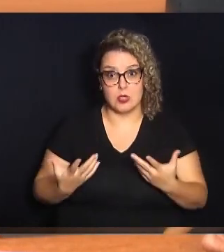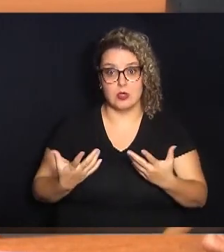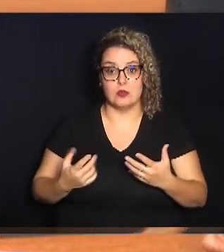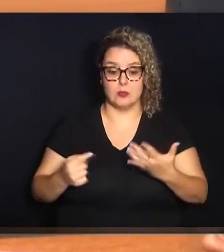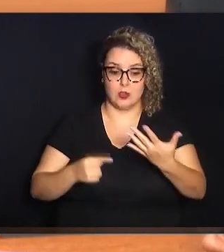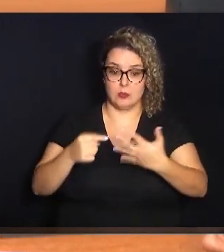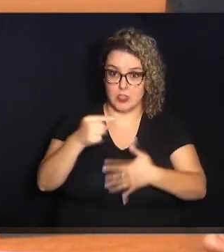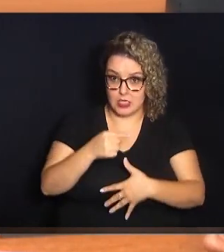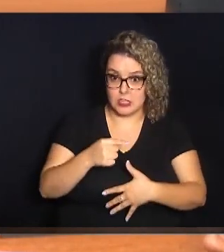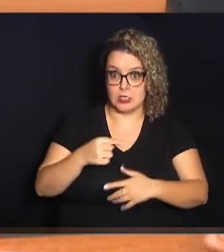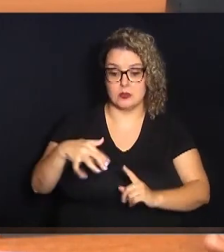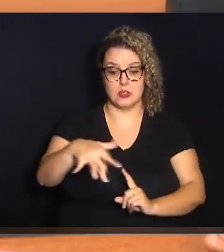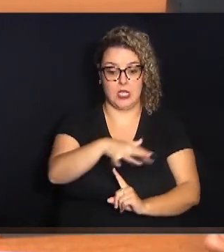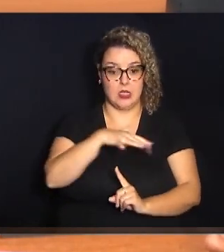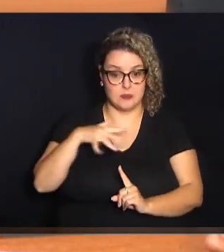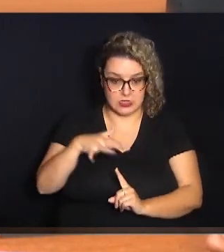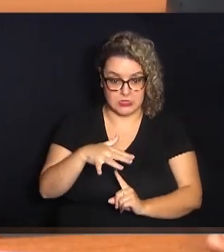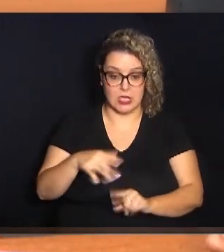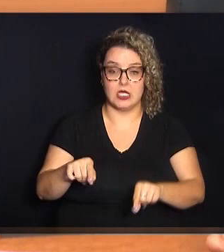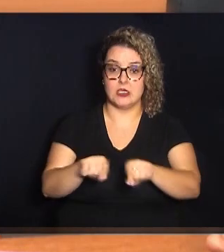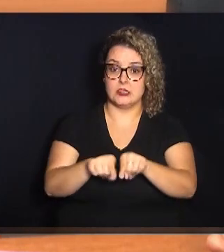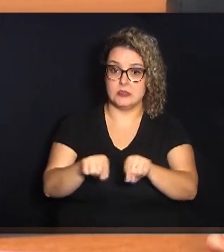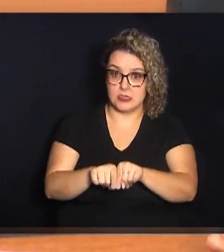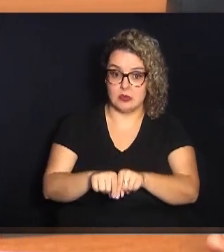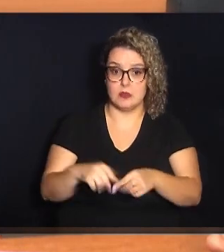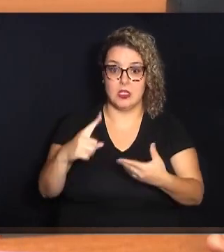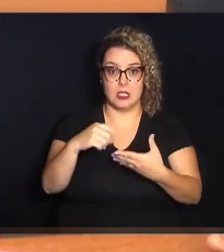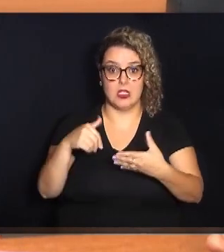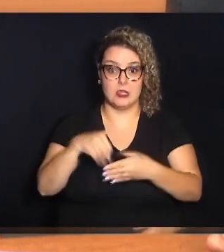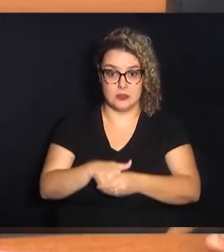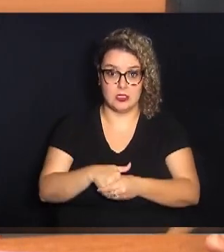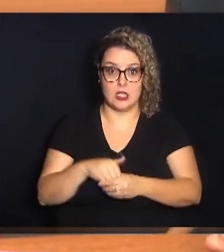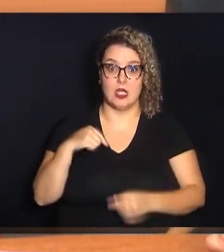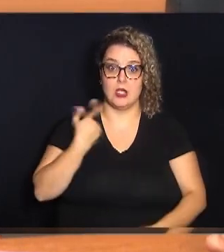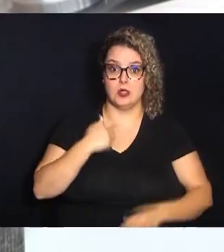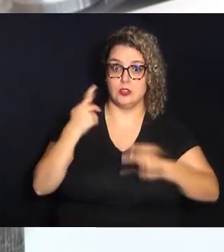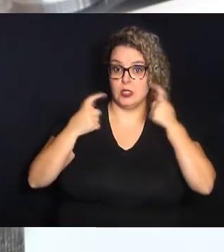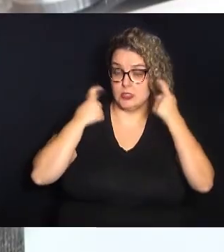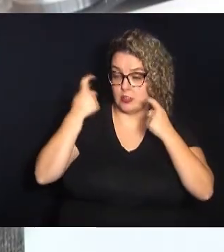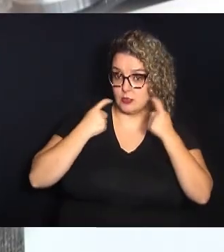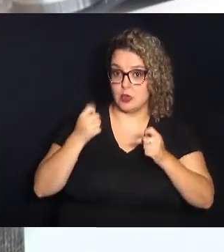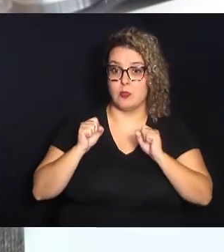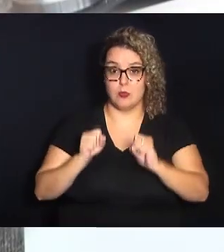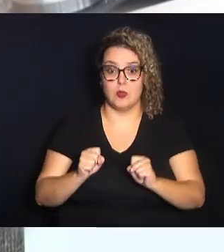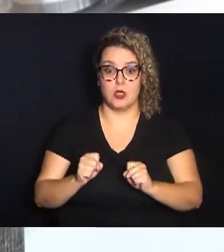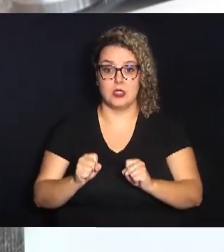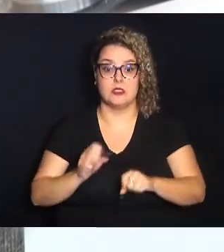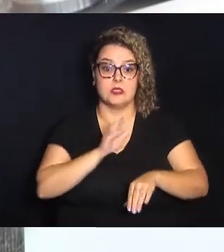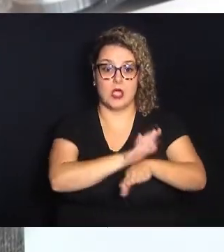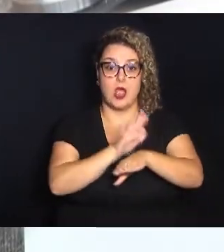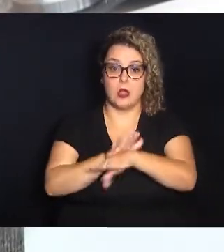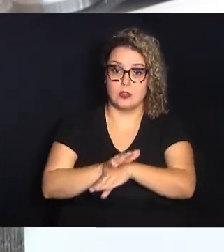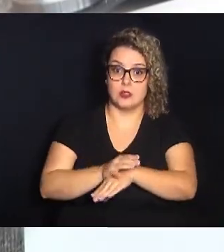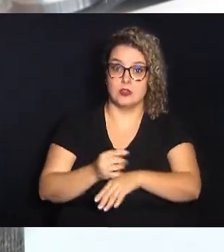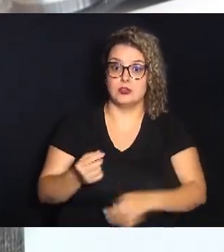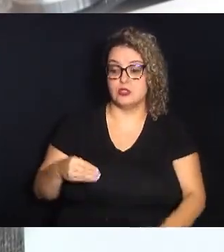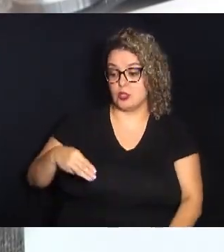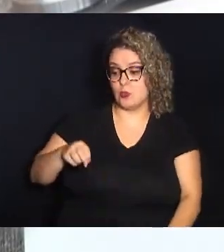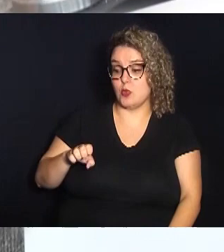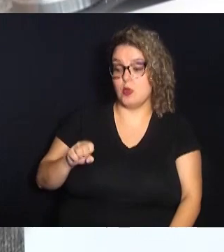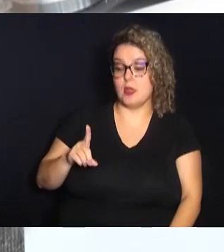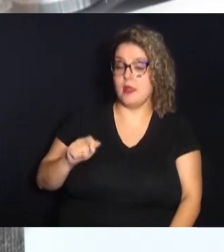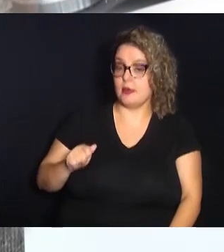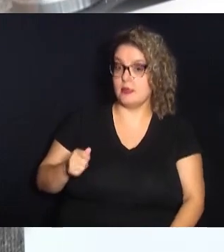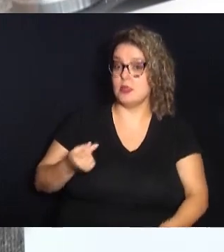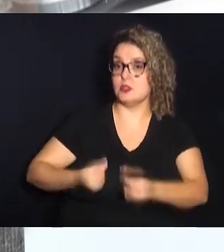preocupações com as questões ambientais e também eleitorais a nossa preocupação é que isso pode servir inclusive de